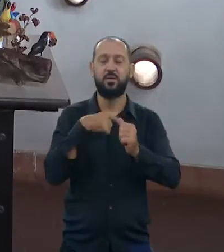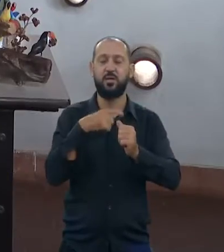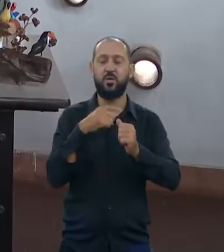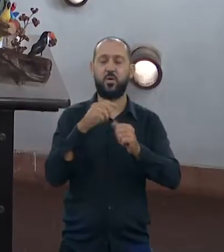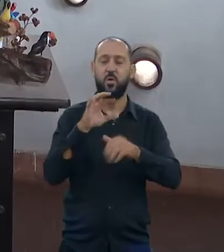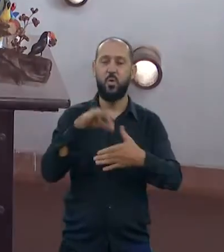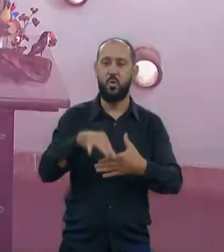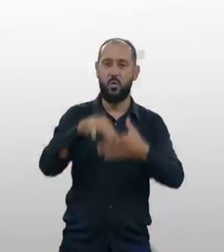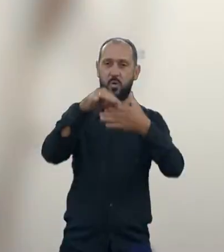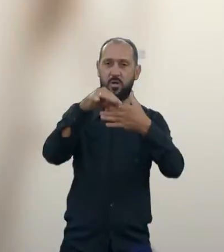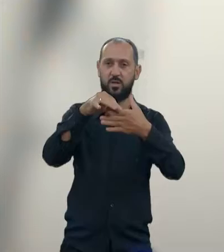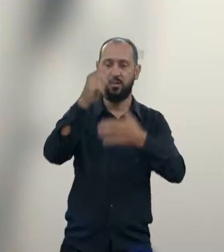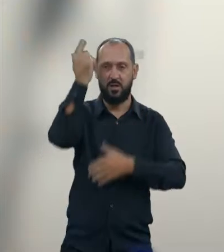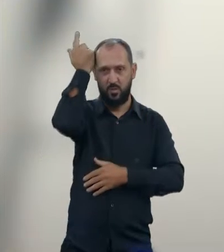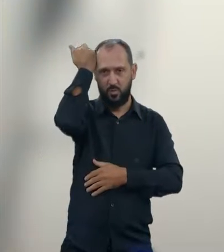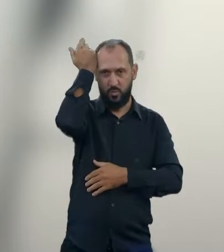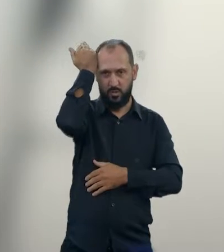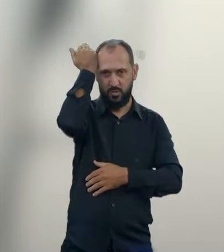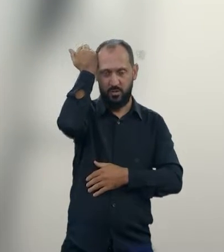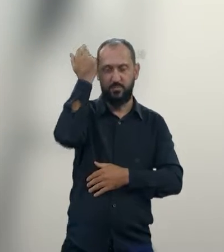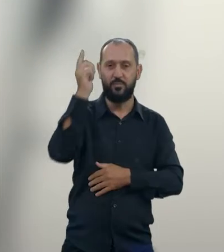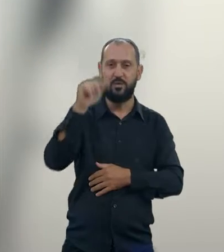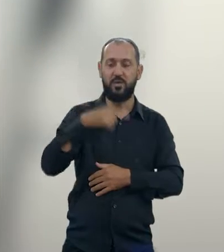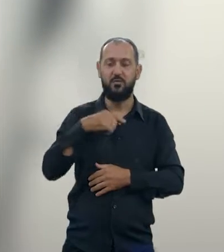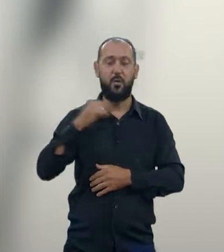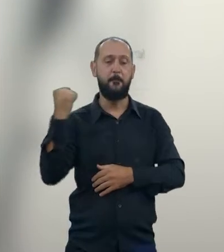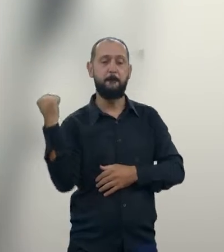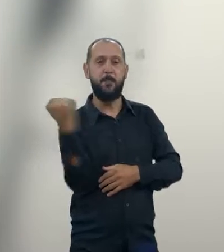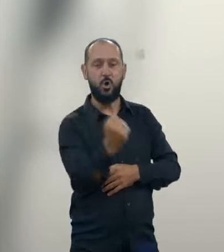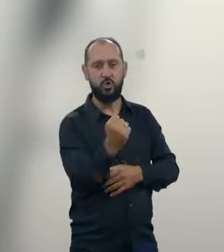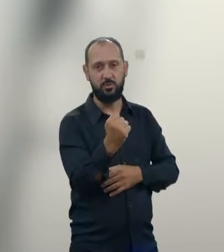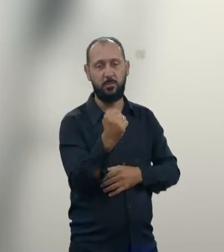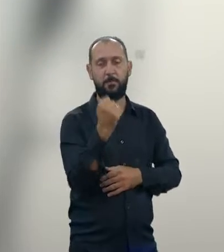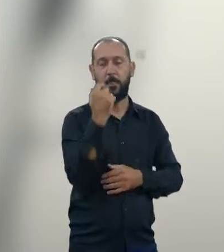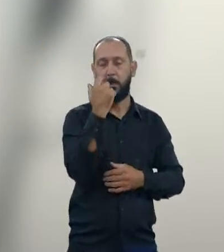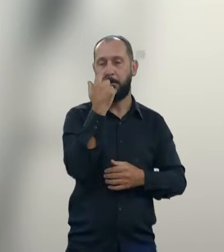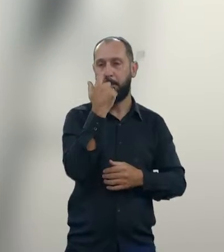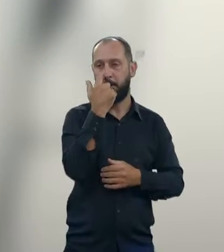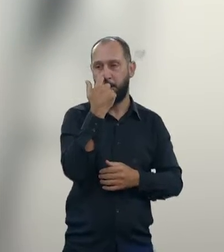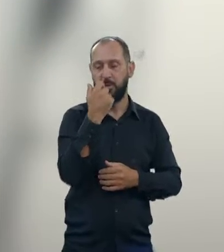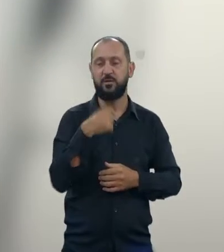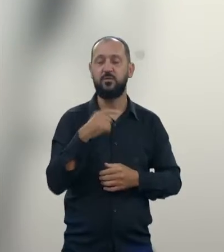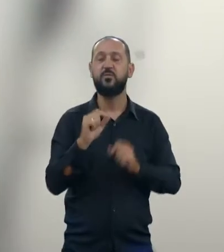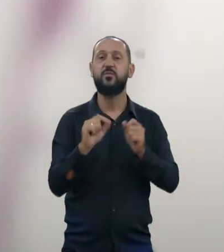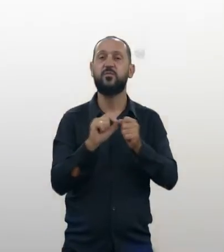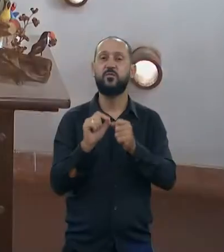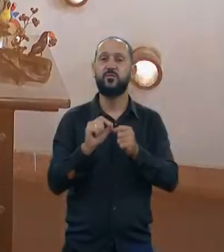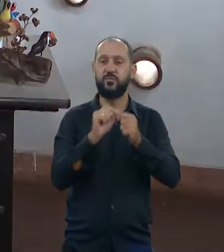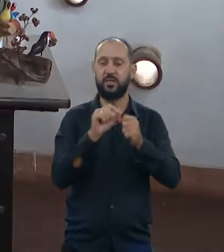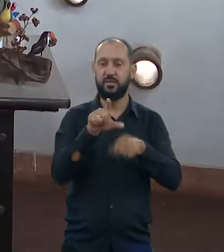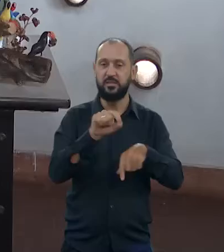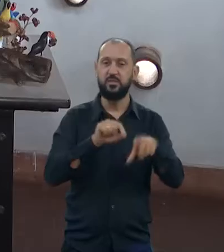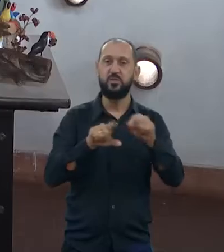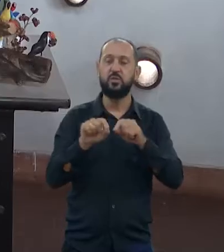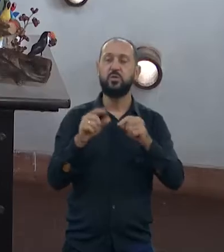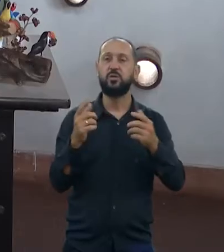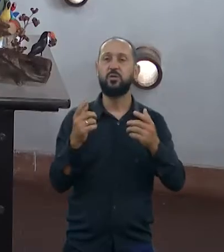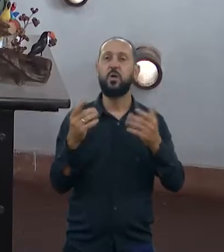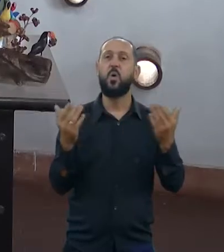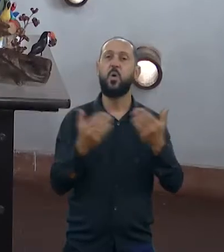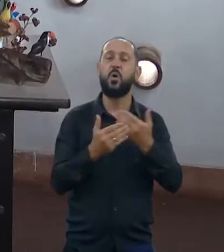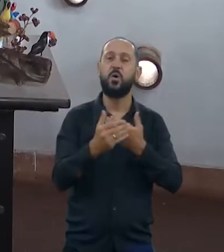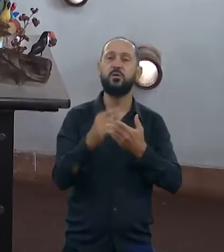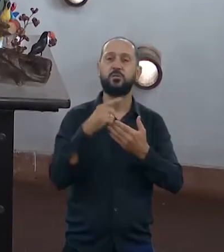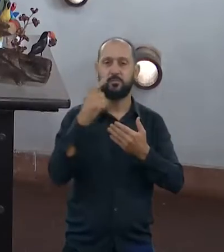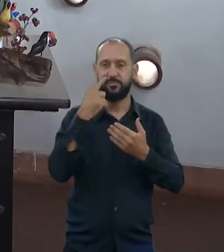ao grande líder Guarani, Kaiowá, né, que foi assassinado, foi morto, e foi feita essa escolha, né? Então,